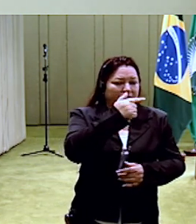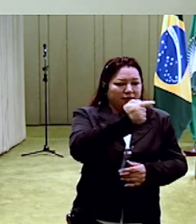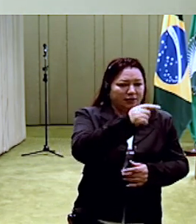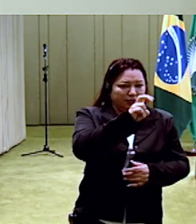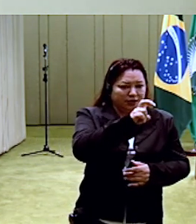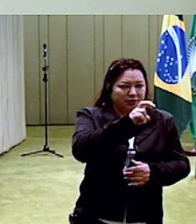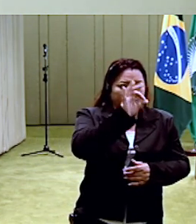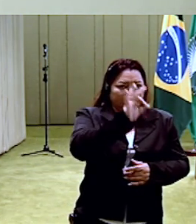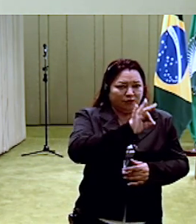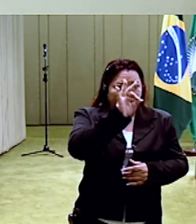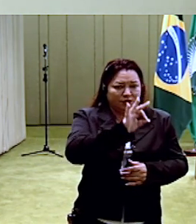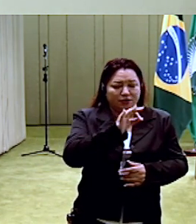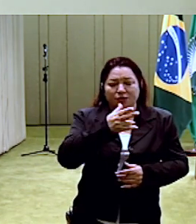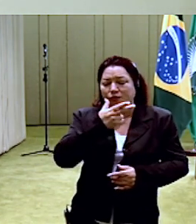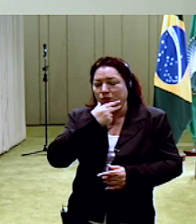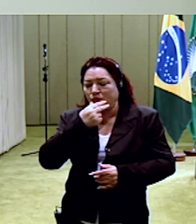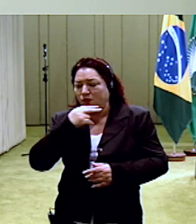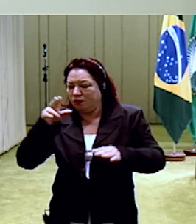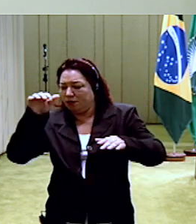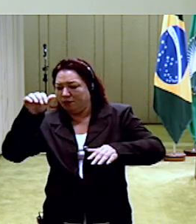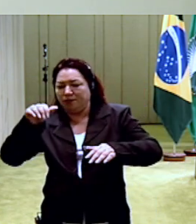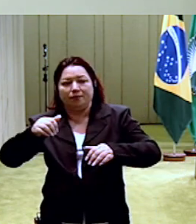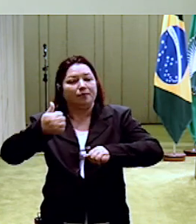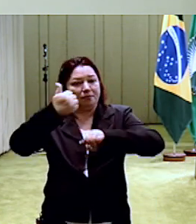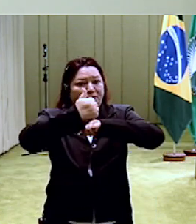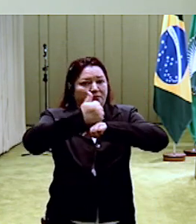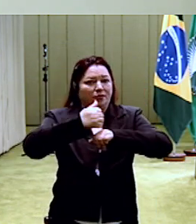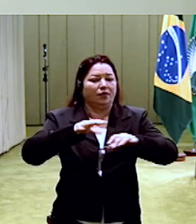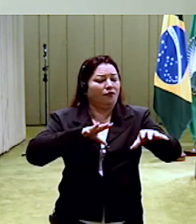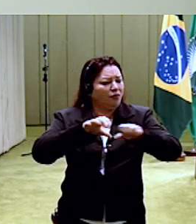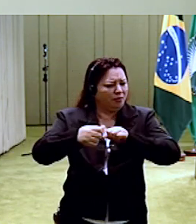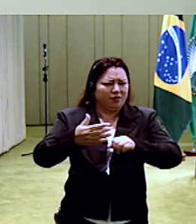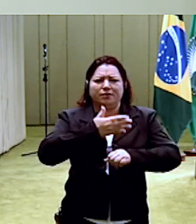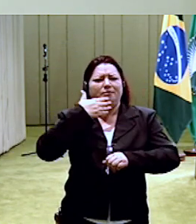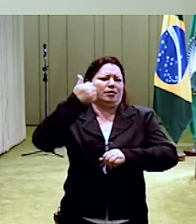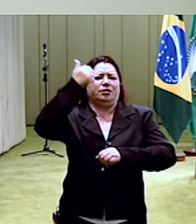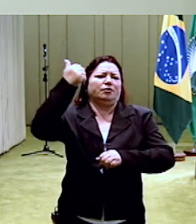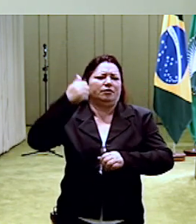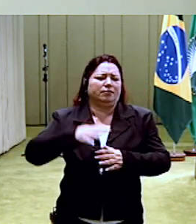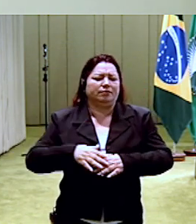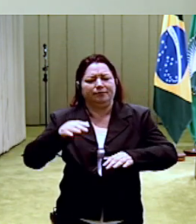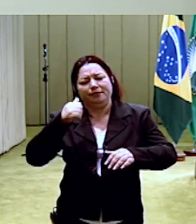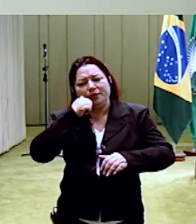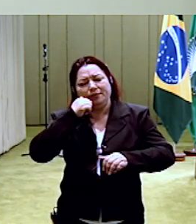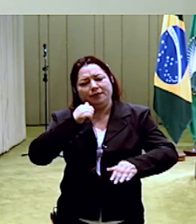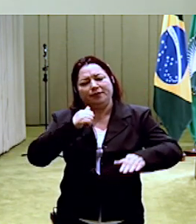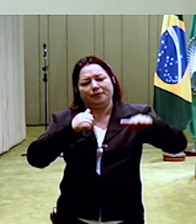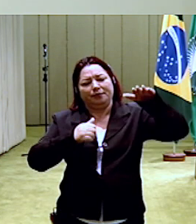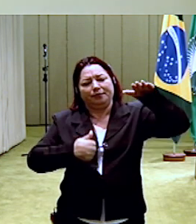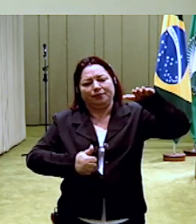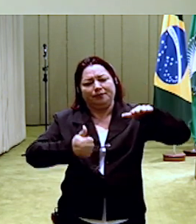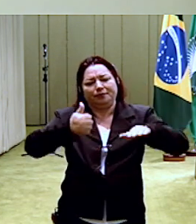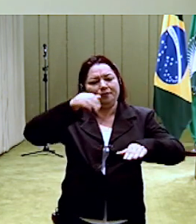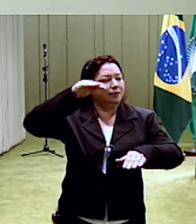do salário dos homens, apesar de serem mais qualificadas, né? Terem normalmente mais qualificação. E uma